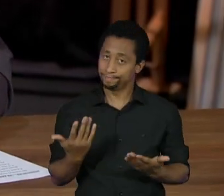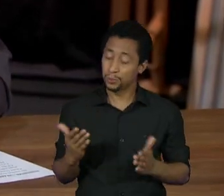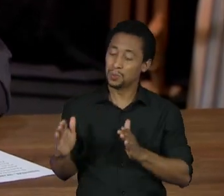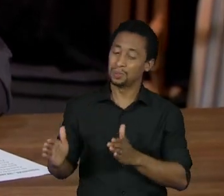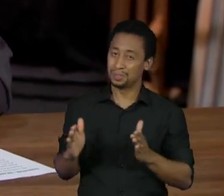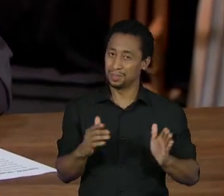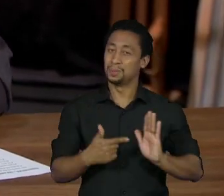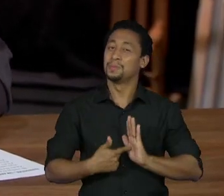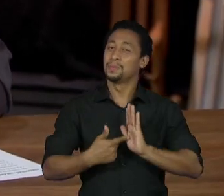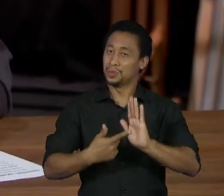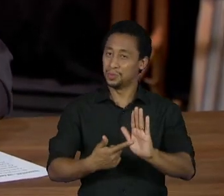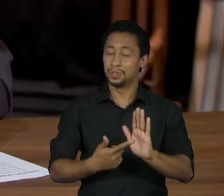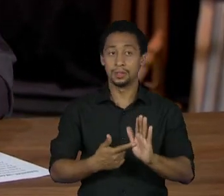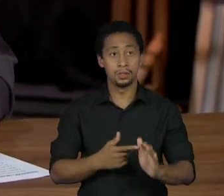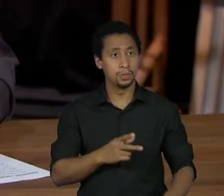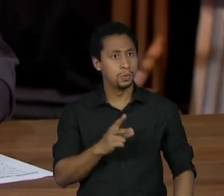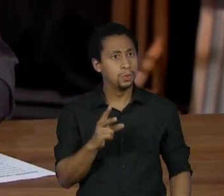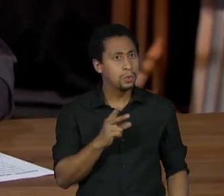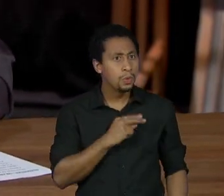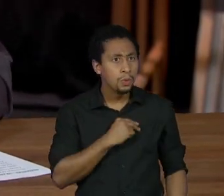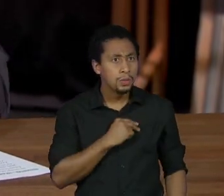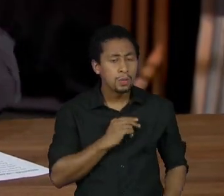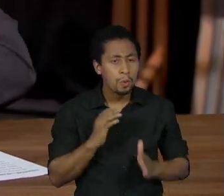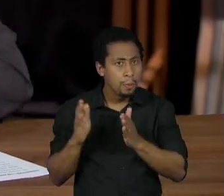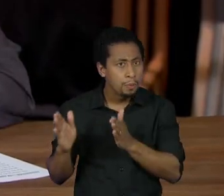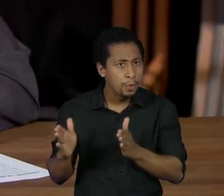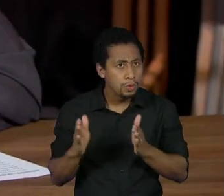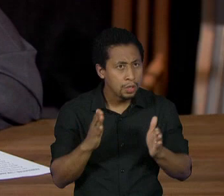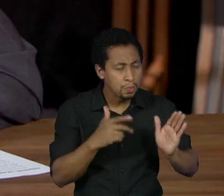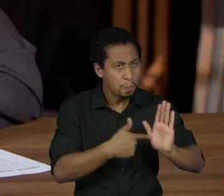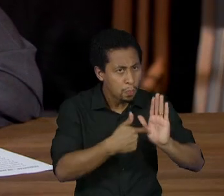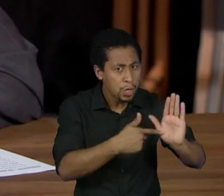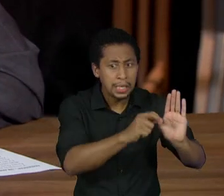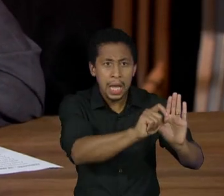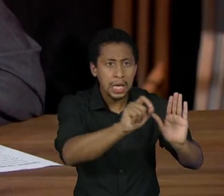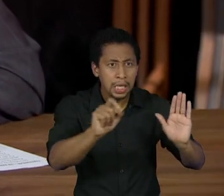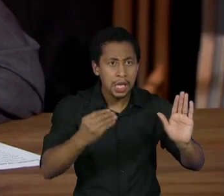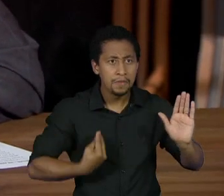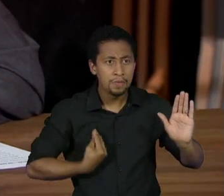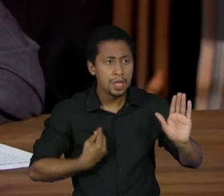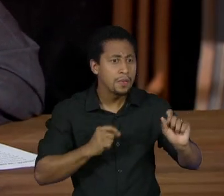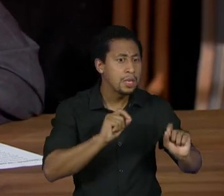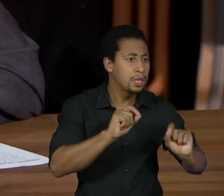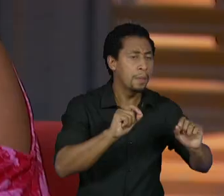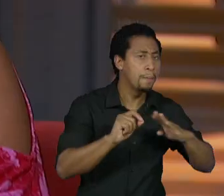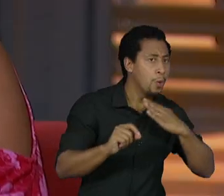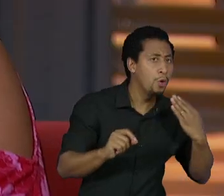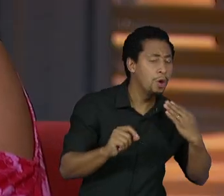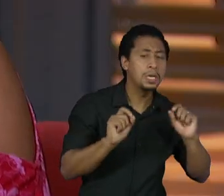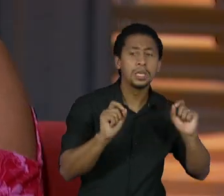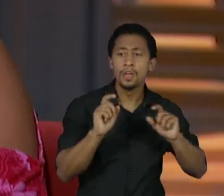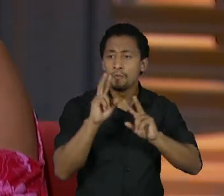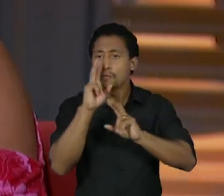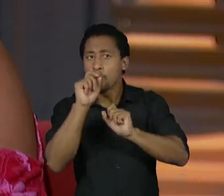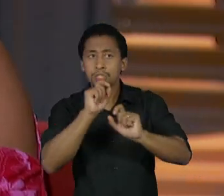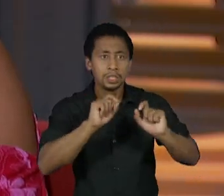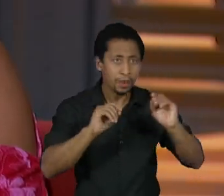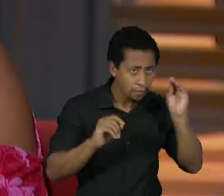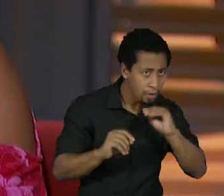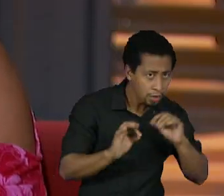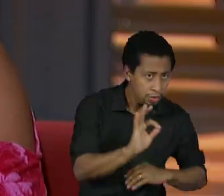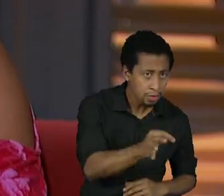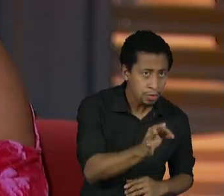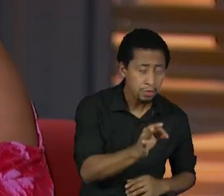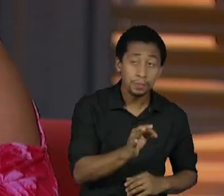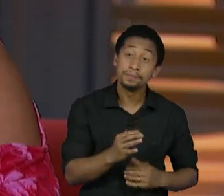deve morrer. Ou seja, ele determina também quem está frágil, é isso? Ou determina quem está